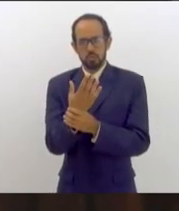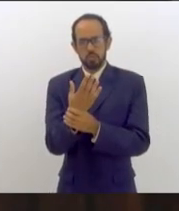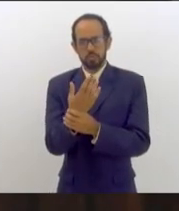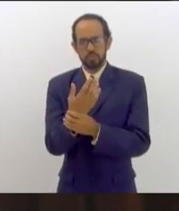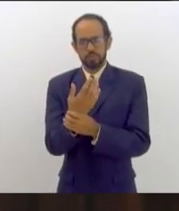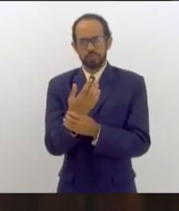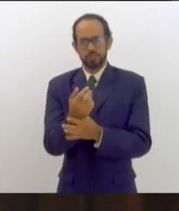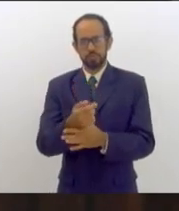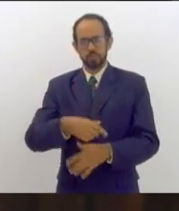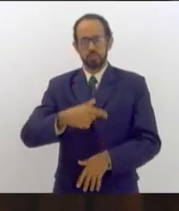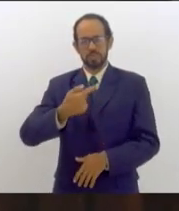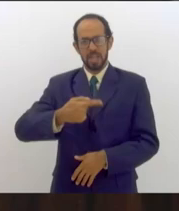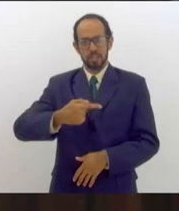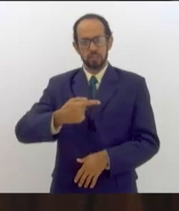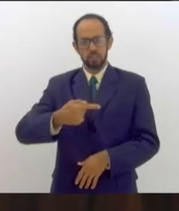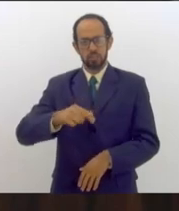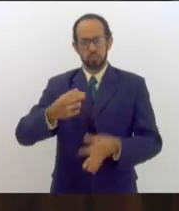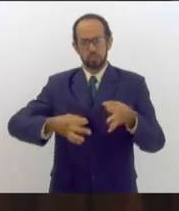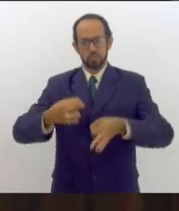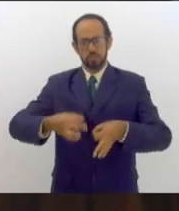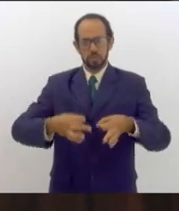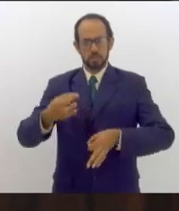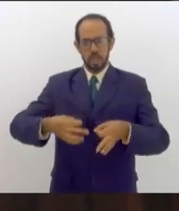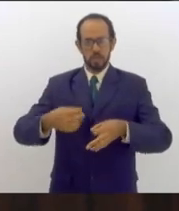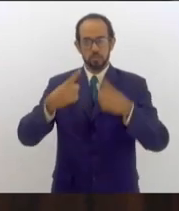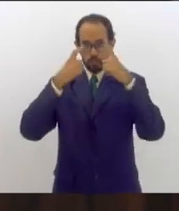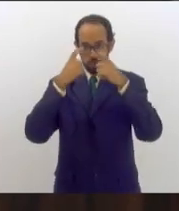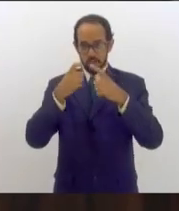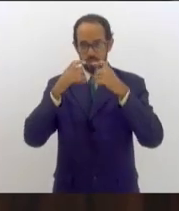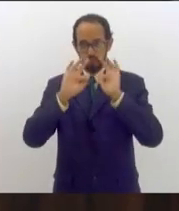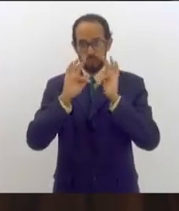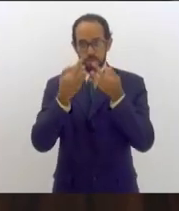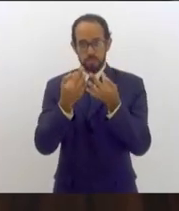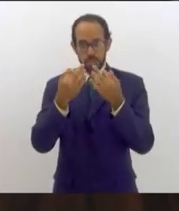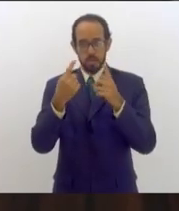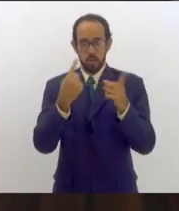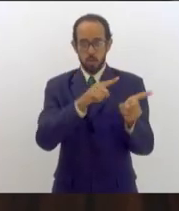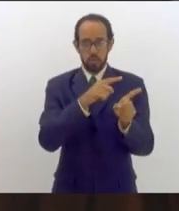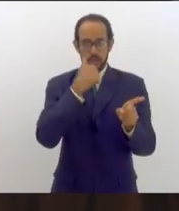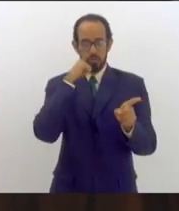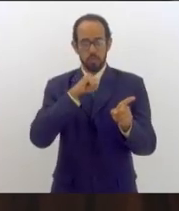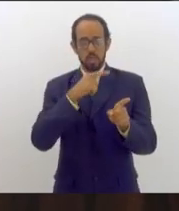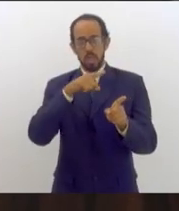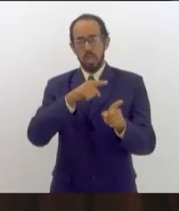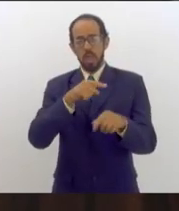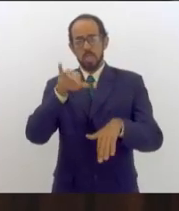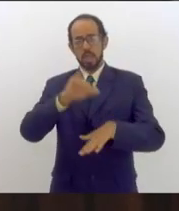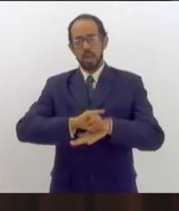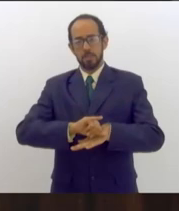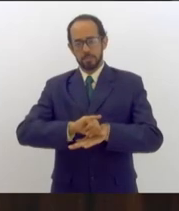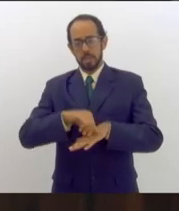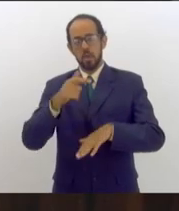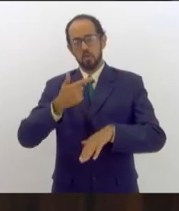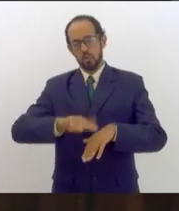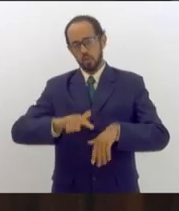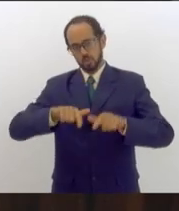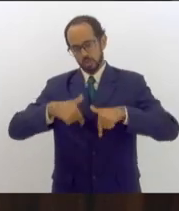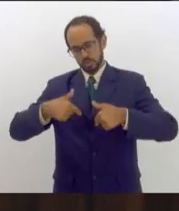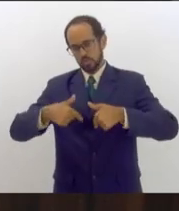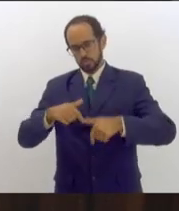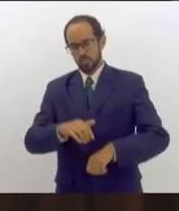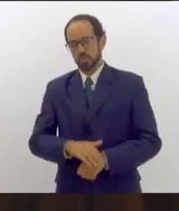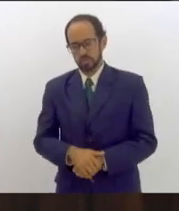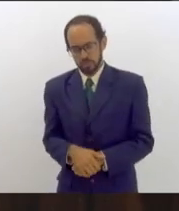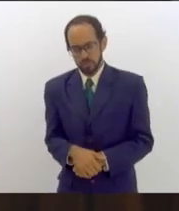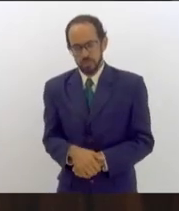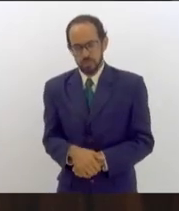no sétimo juizado de violência doméstica e família contra mulher da comarca da capital e da outras providências